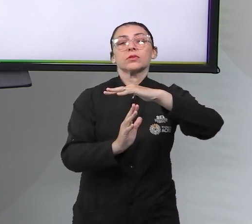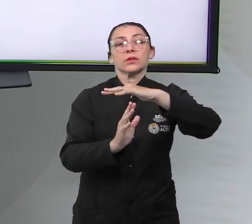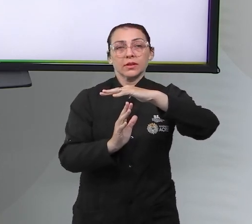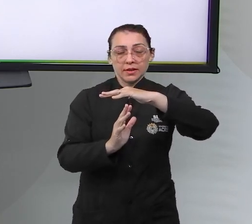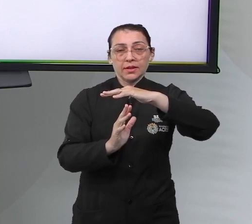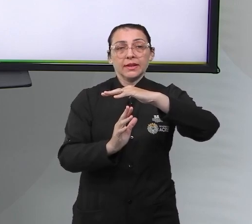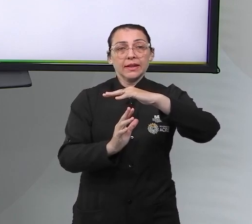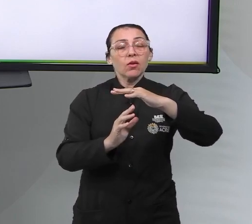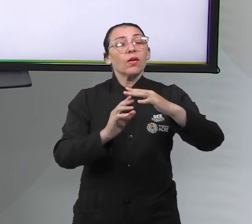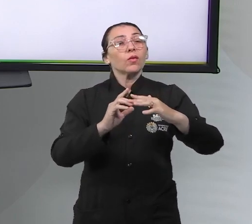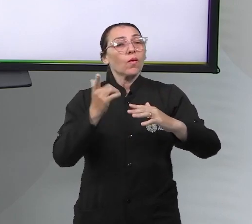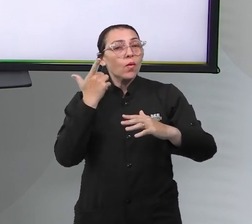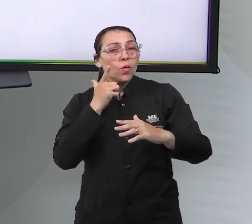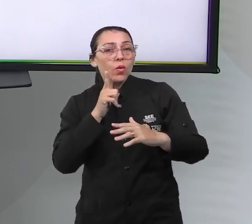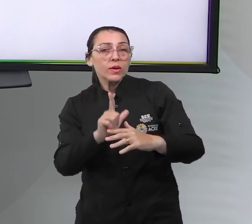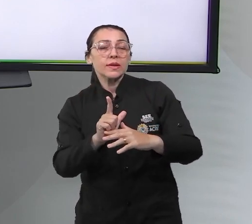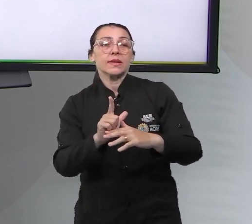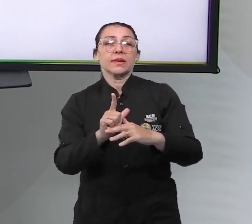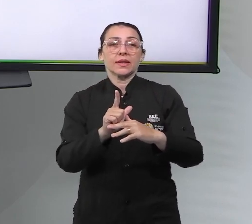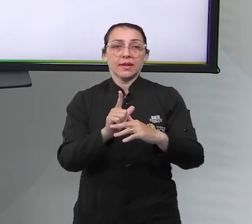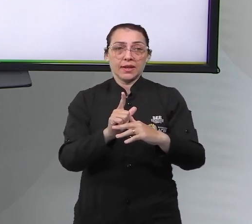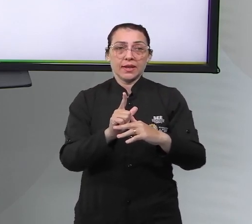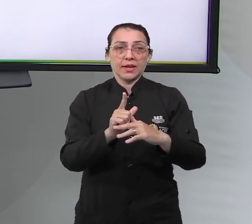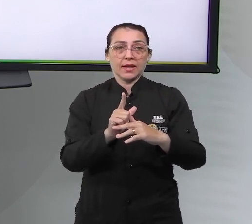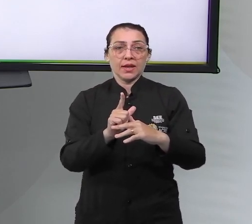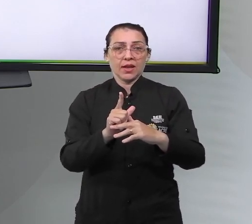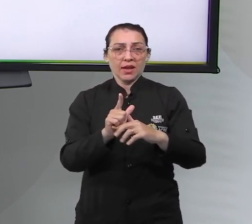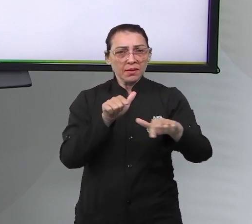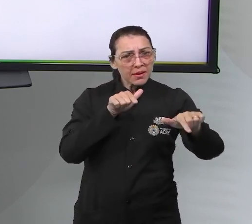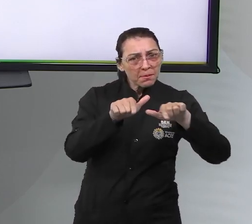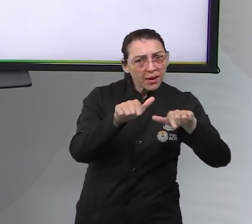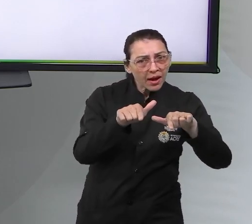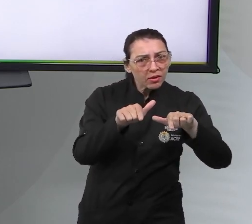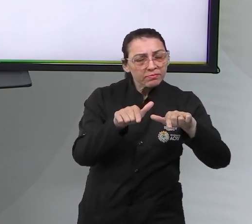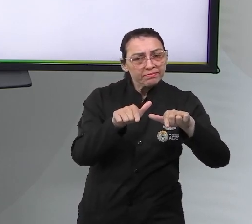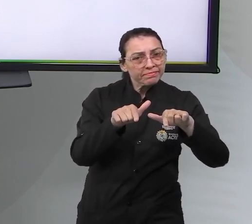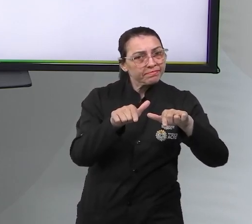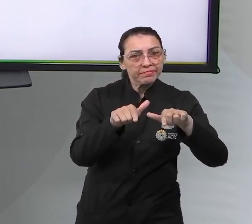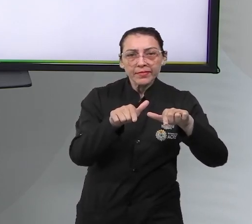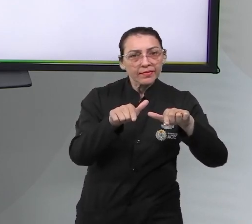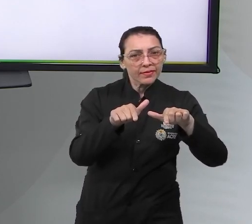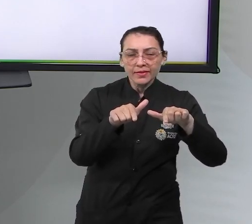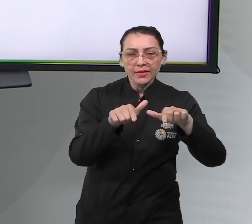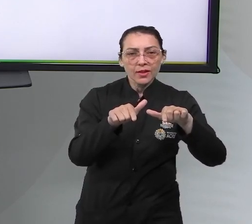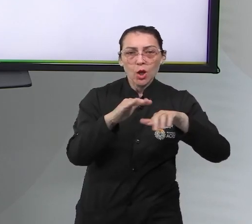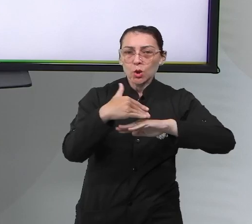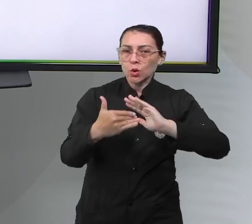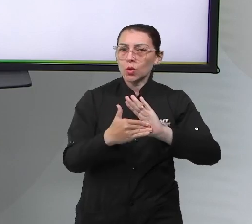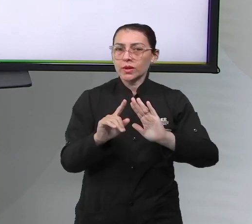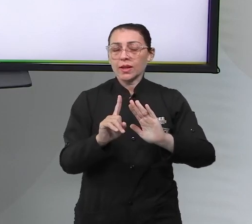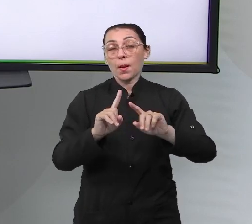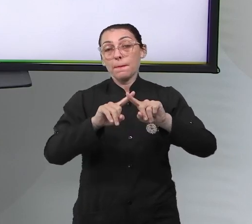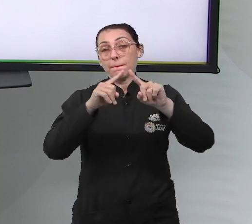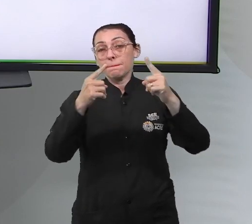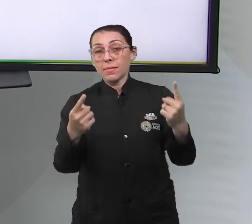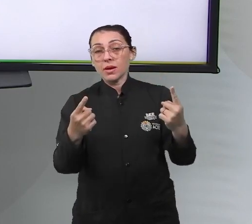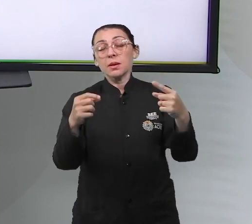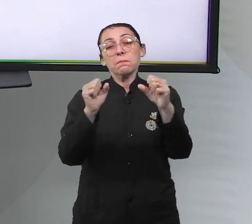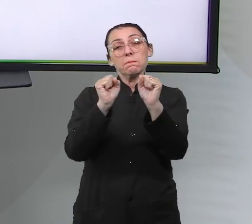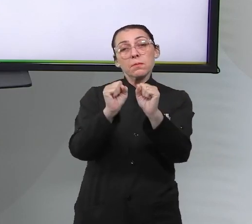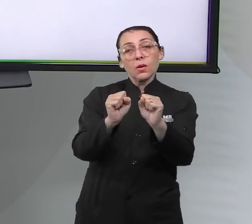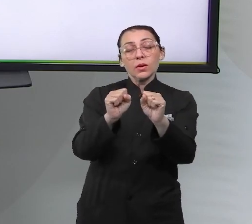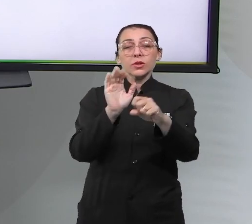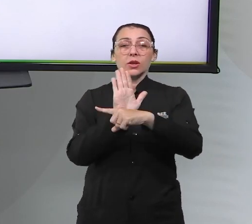imigrantes, eles vão conseguir ser absorvidos pelo mercado de trabalho? Nem todos. Consequentemente, isso